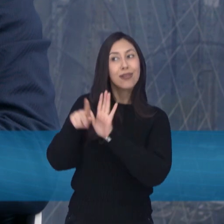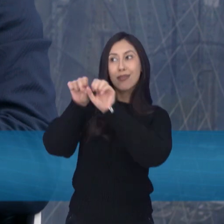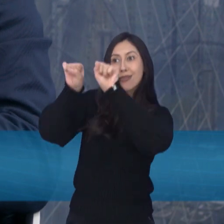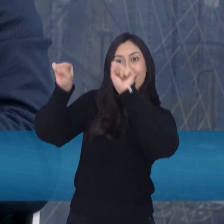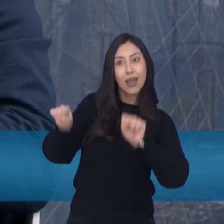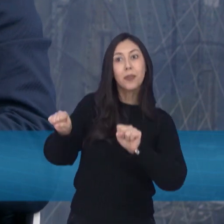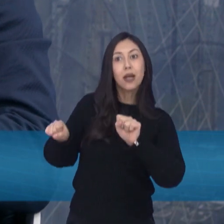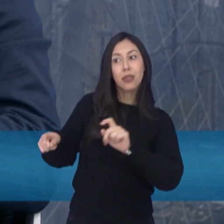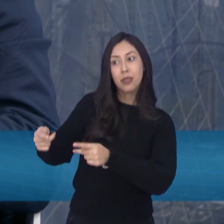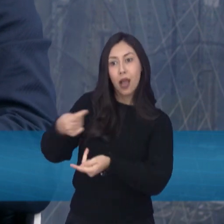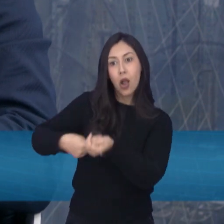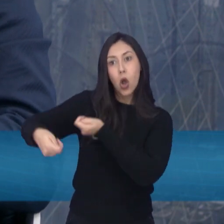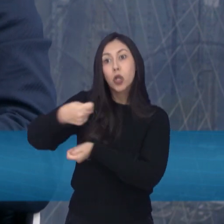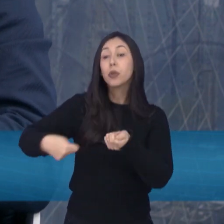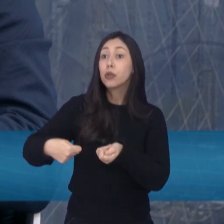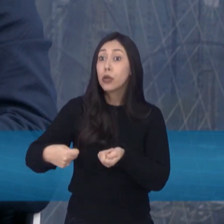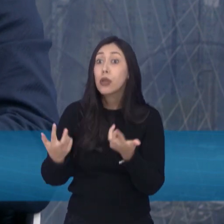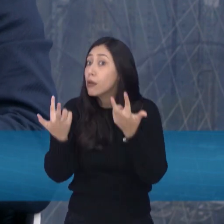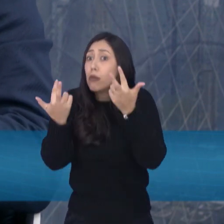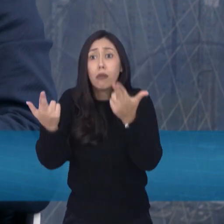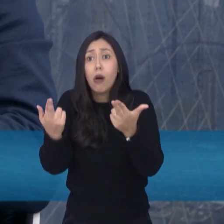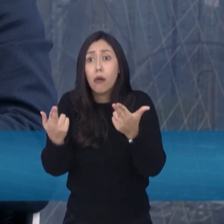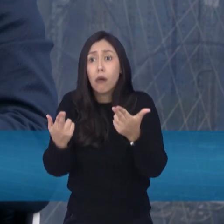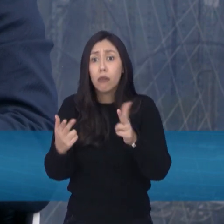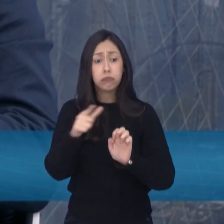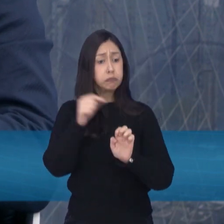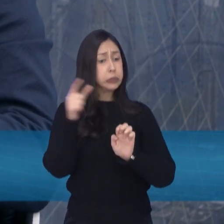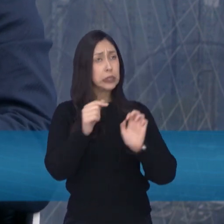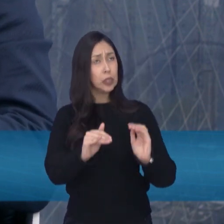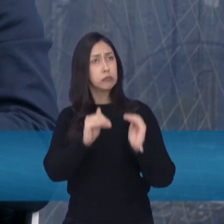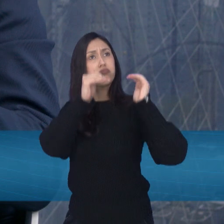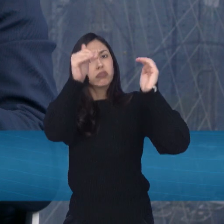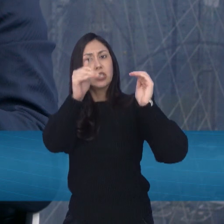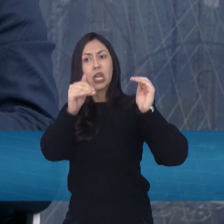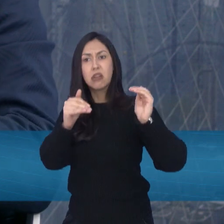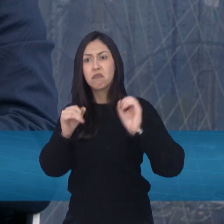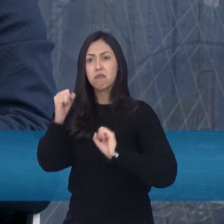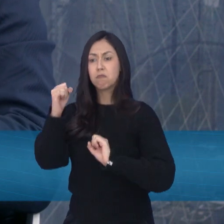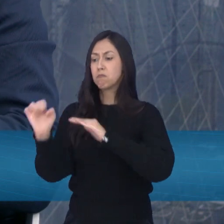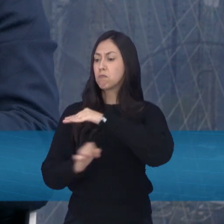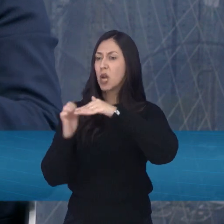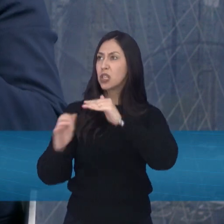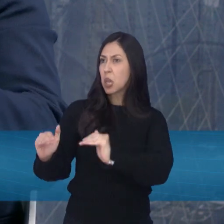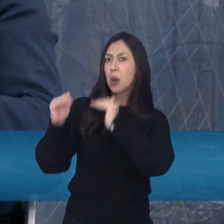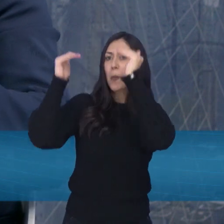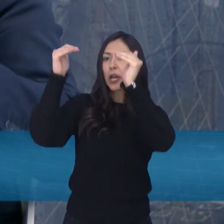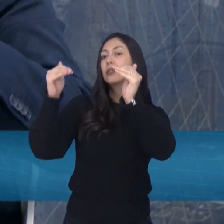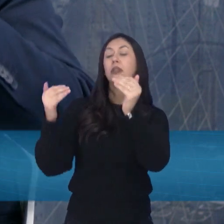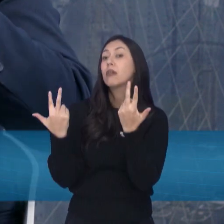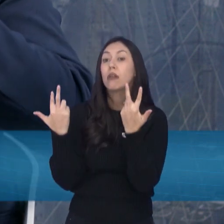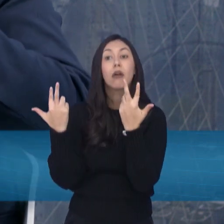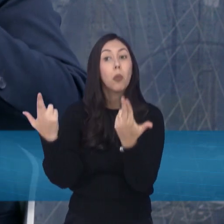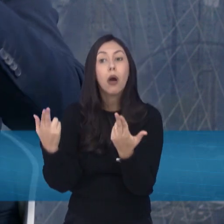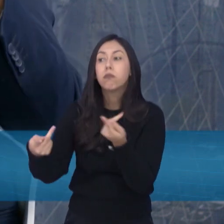inseridos. Assim como aquele empresário, que a sua empresa já cresceu muito, ou aquela multinacional que está na localidade fazendo o seu ato